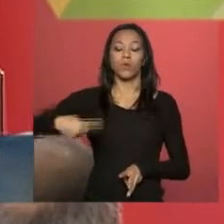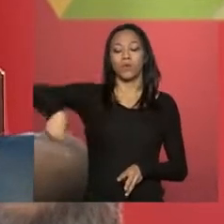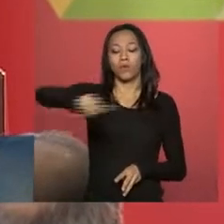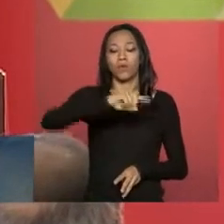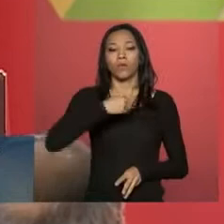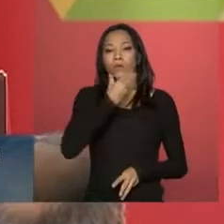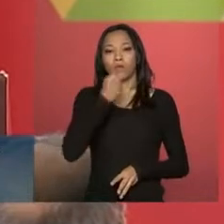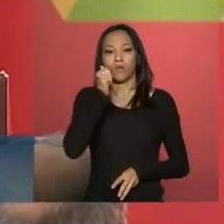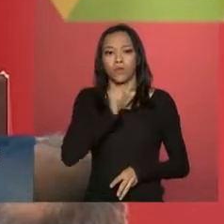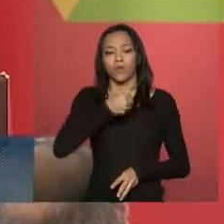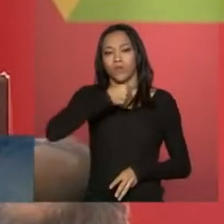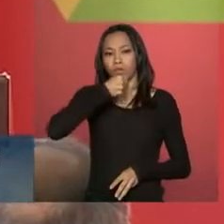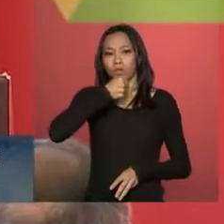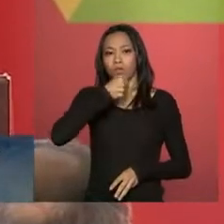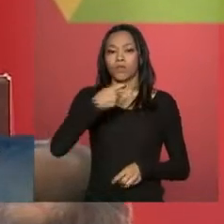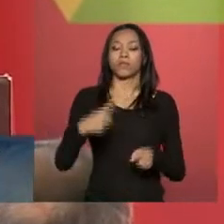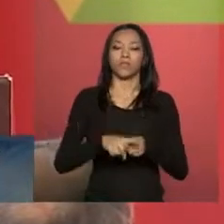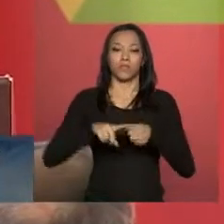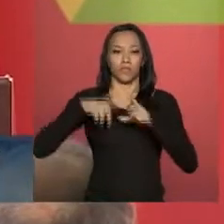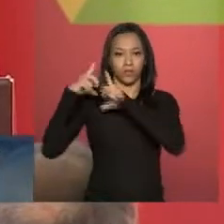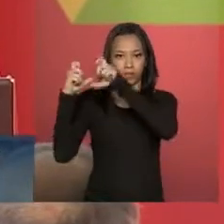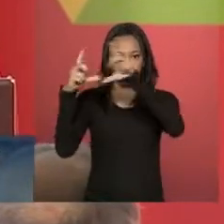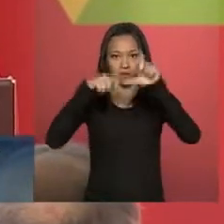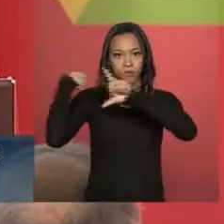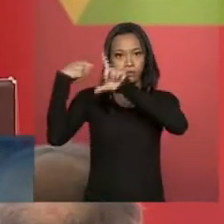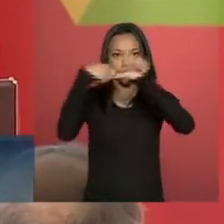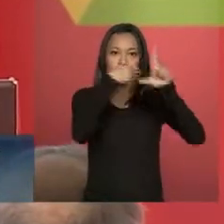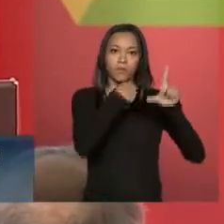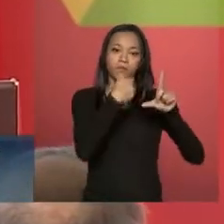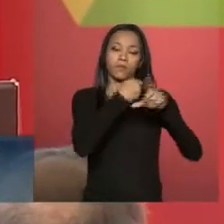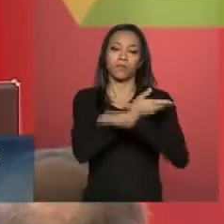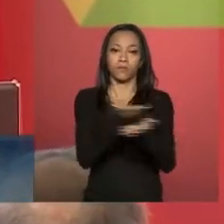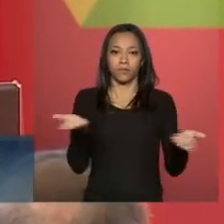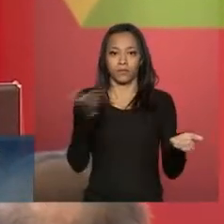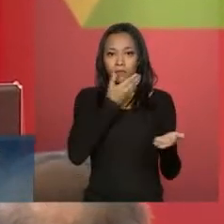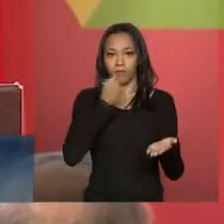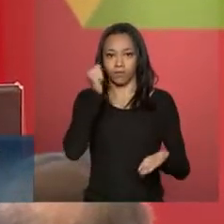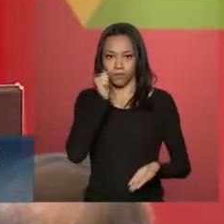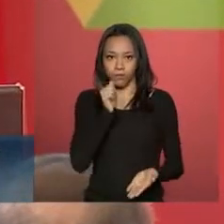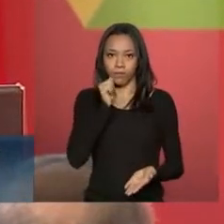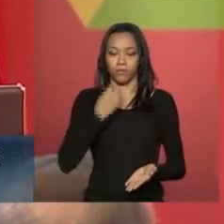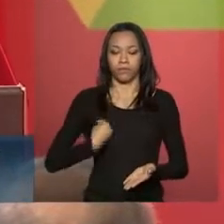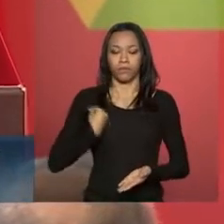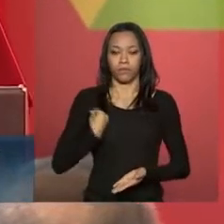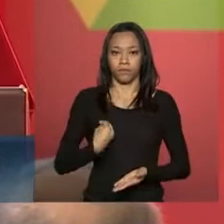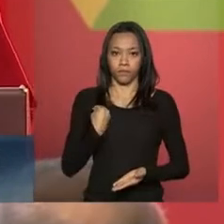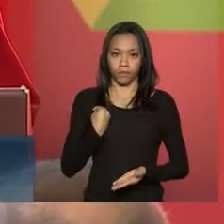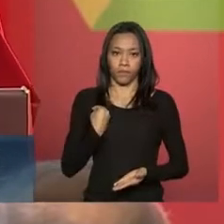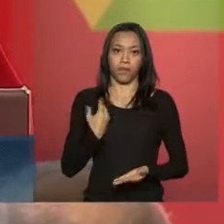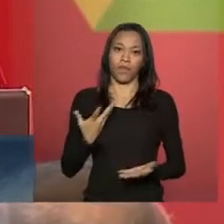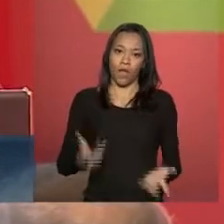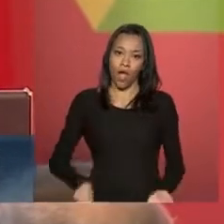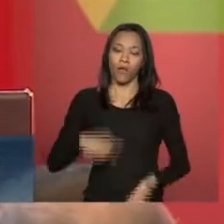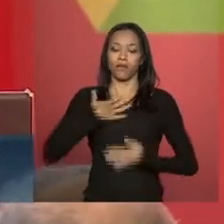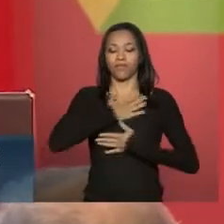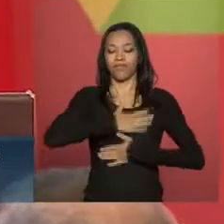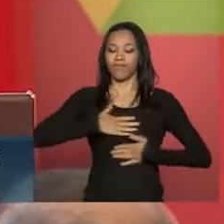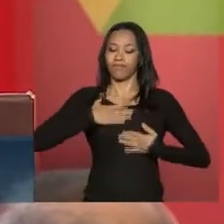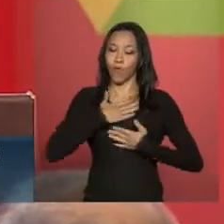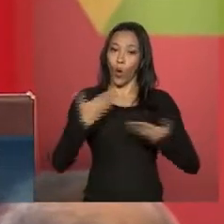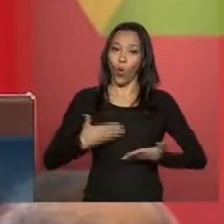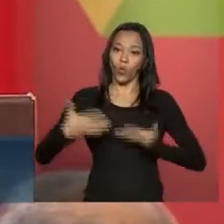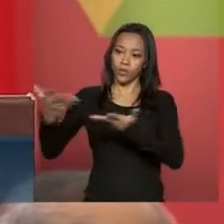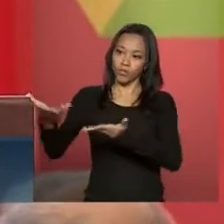jornalistas, fotógrafos e cinegrafistas, senhoras e senhores, com satisfação recebo hoje